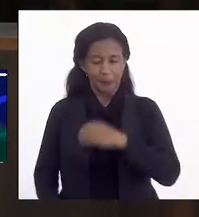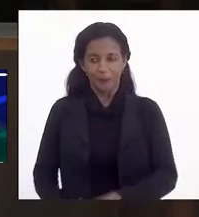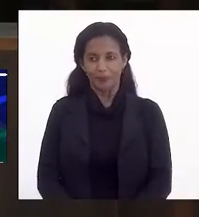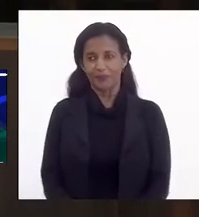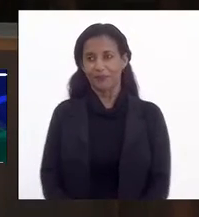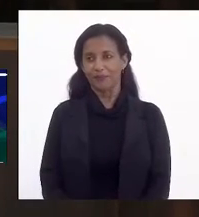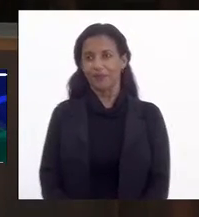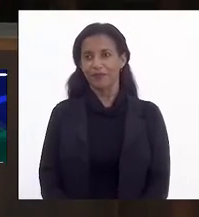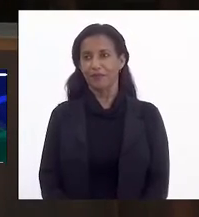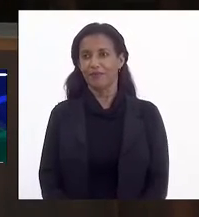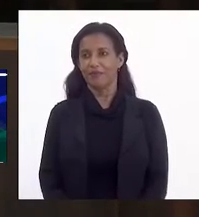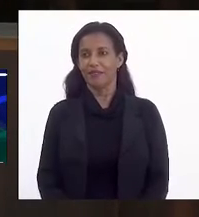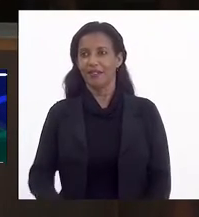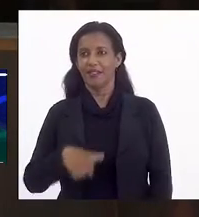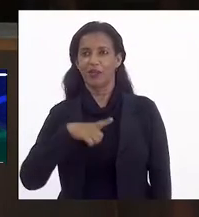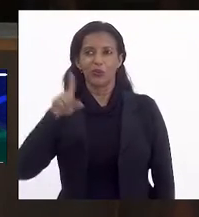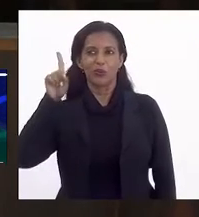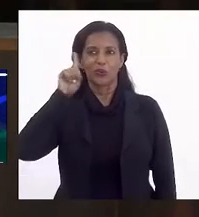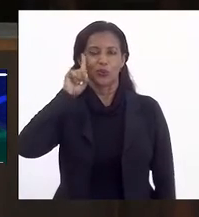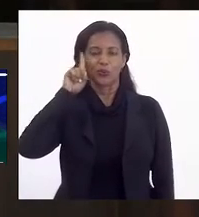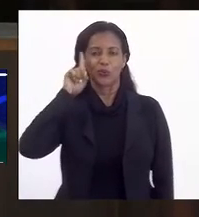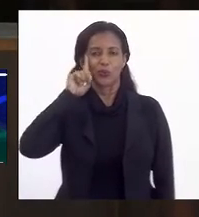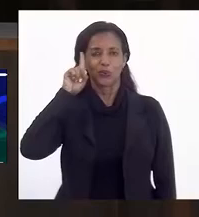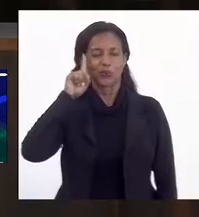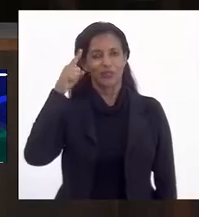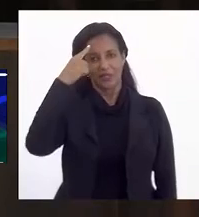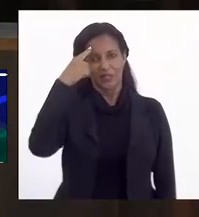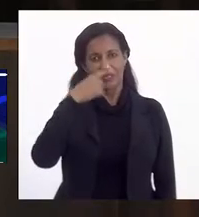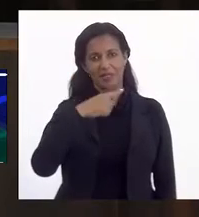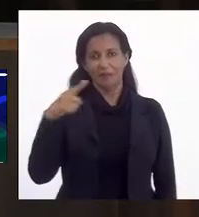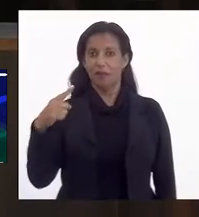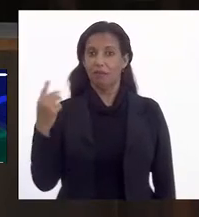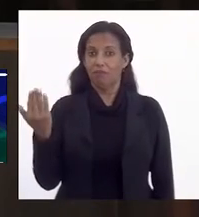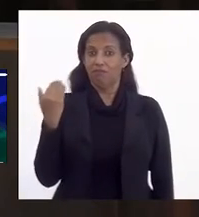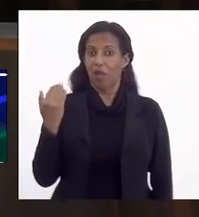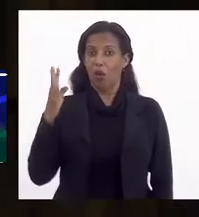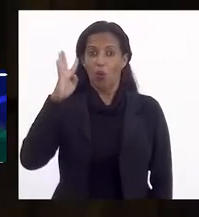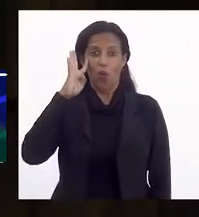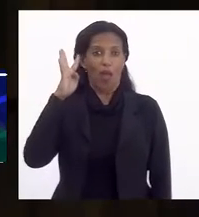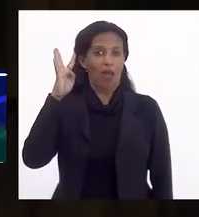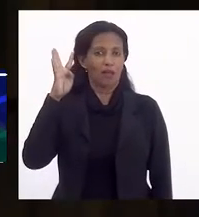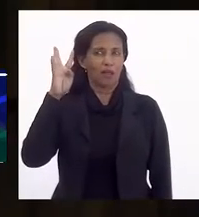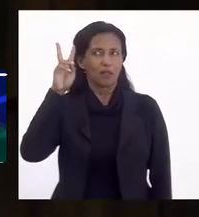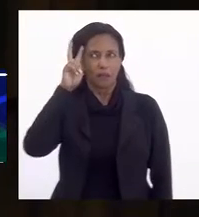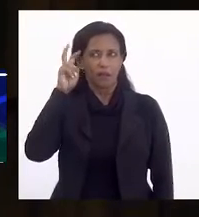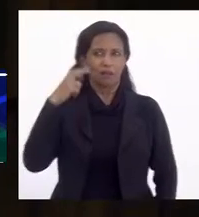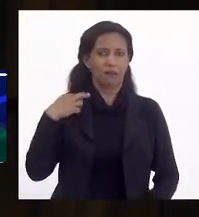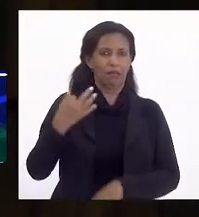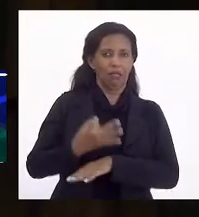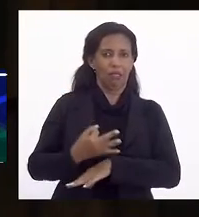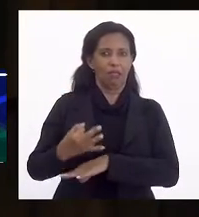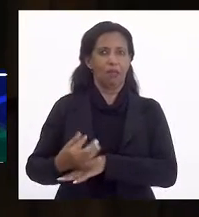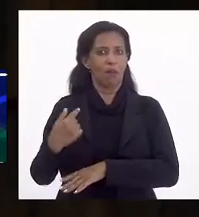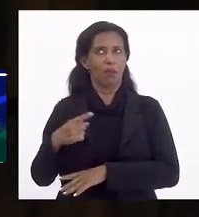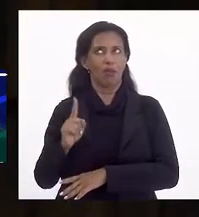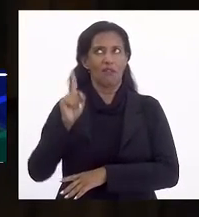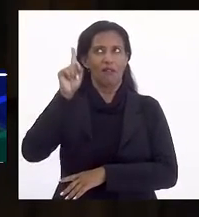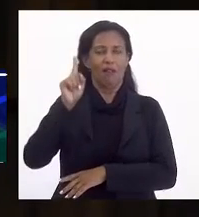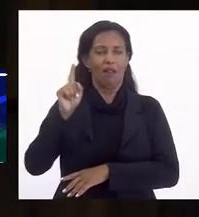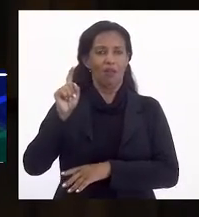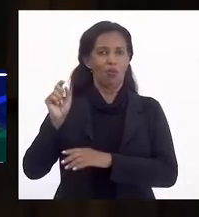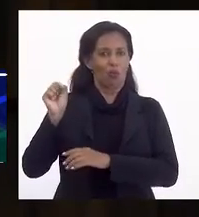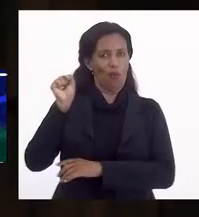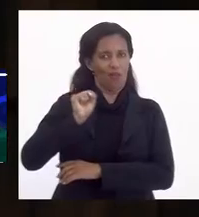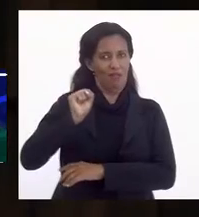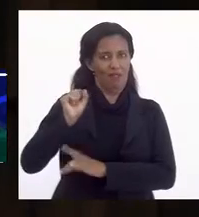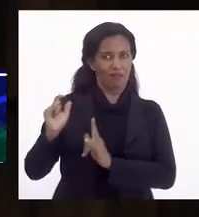Tenho estado diariamente aqui. Na semana passada, não consegui vir quarta e quinta, mas estava lá no oitavo andar. Então,